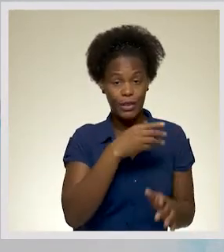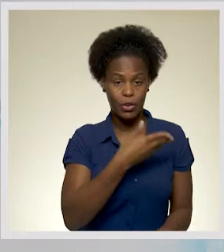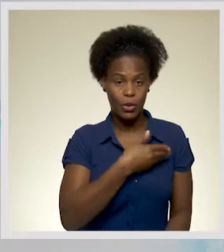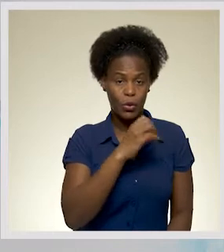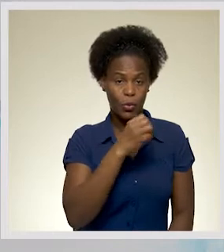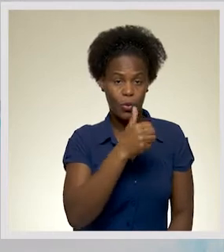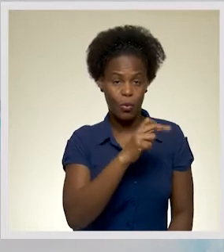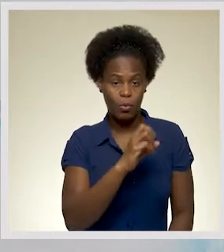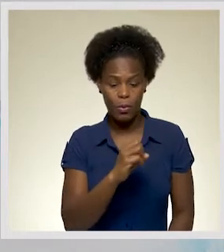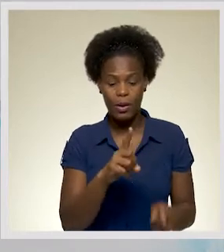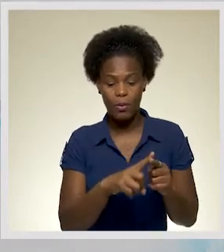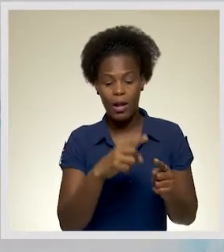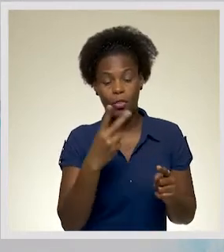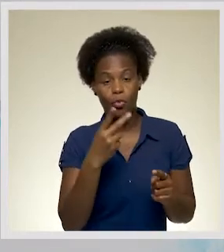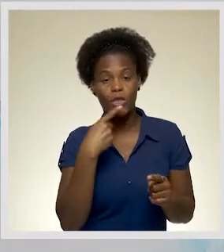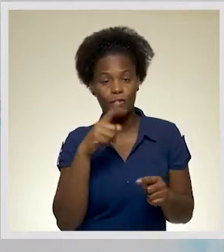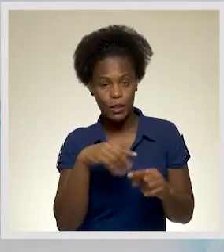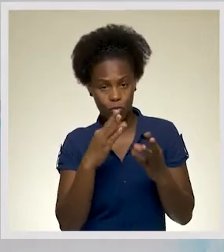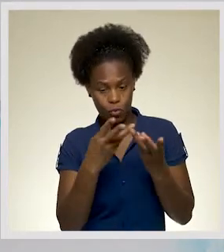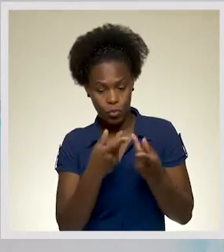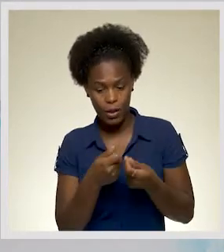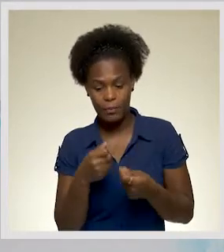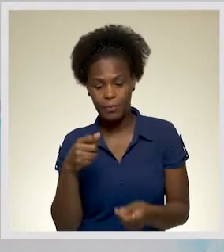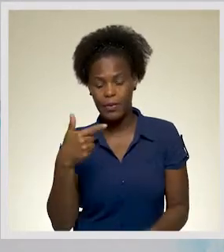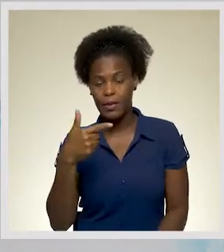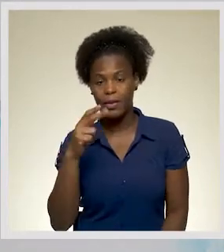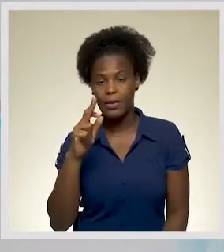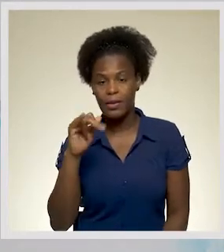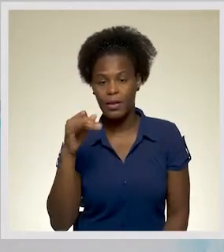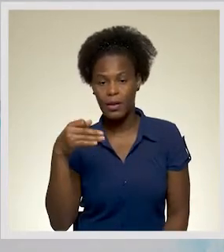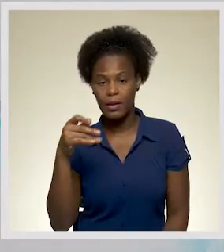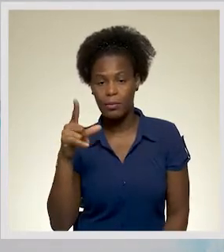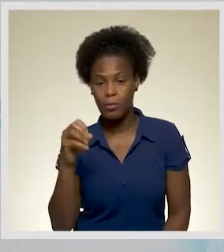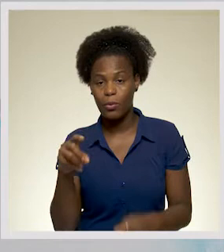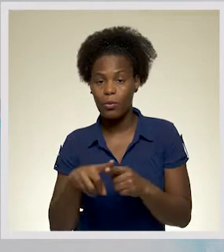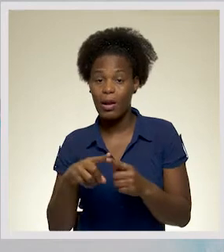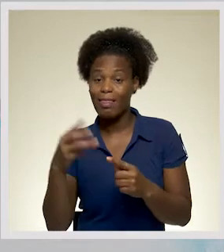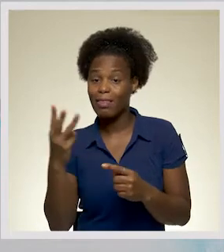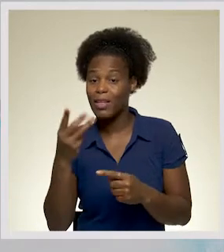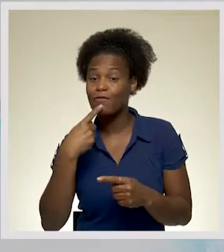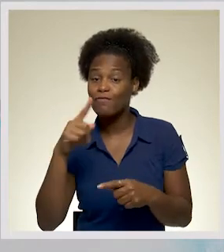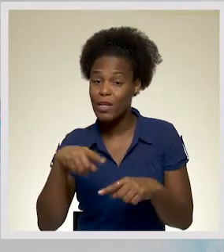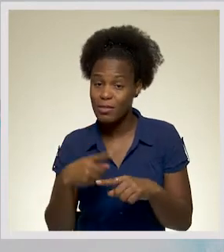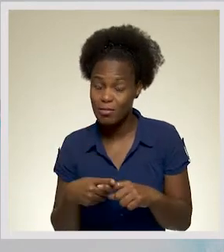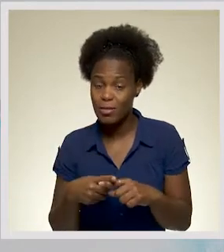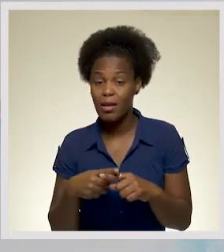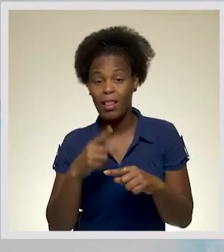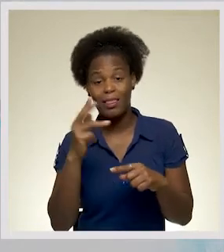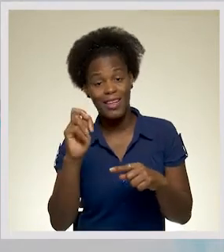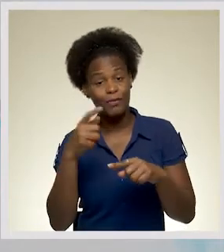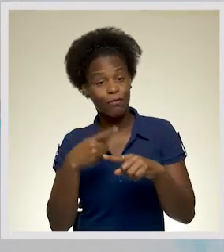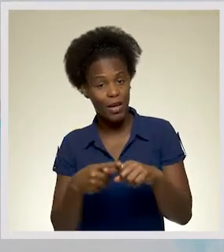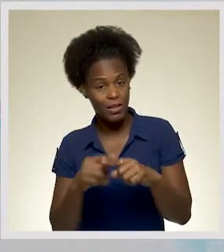quantidade, quádruplo de, quer dizer 4 vezes a uma